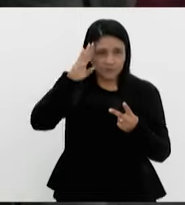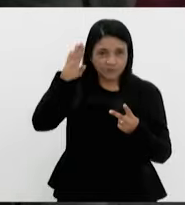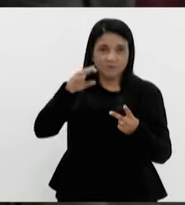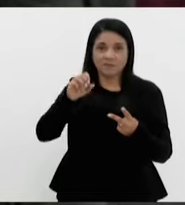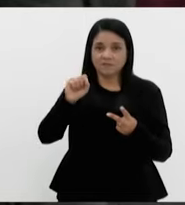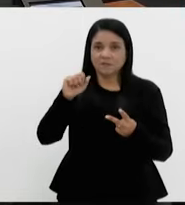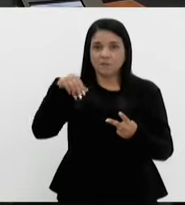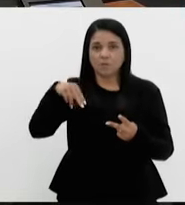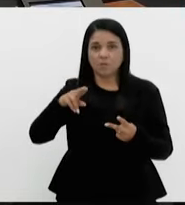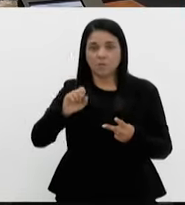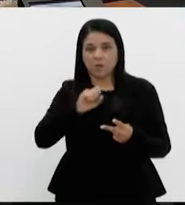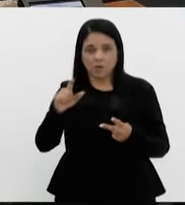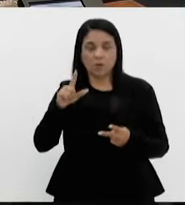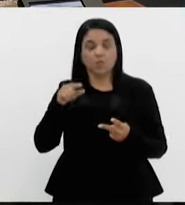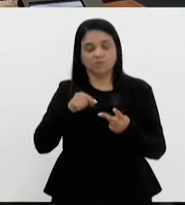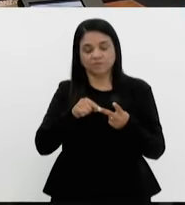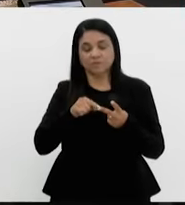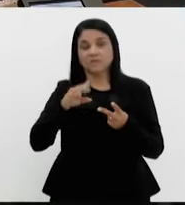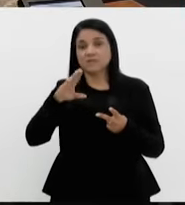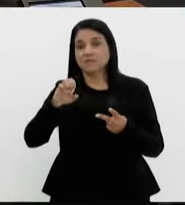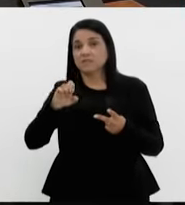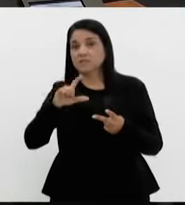Samuel e do pastor Celso.